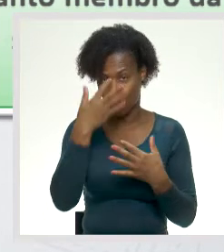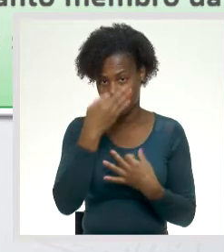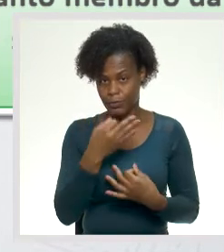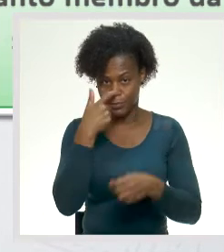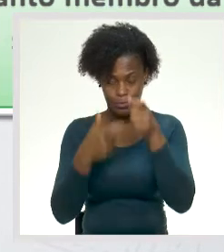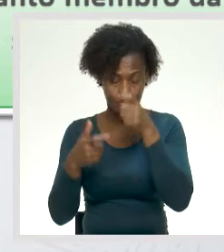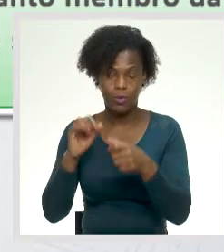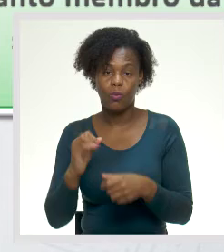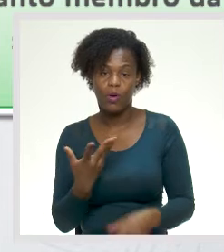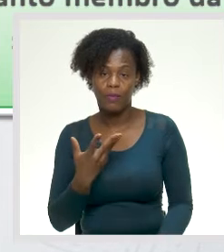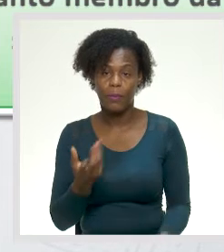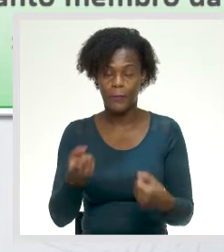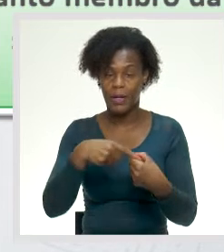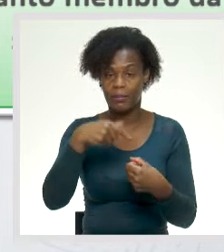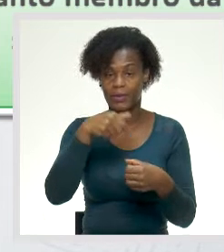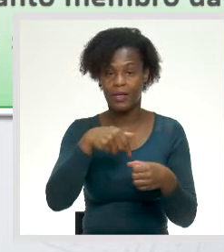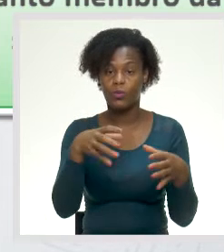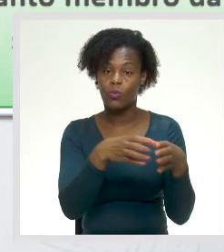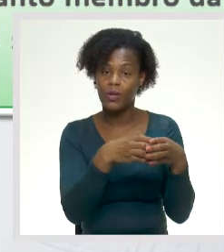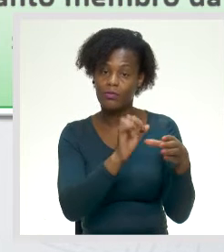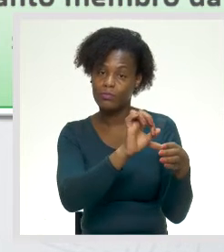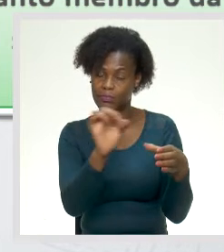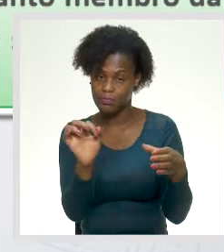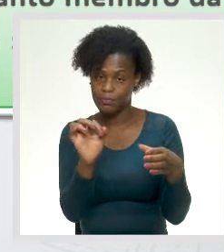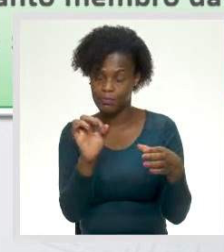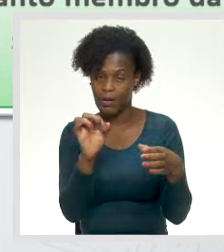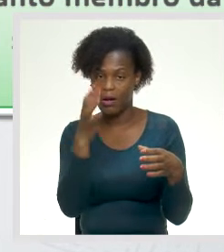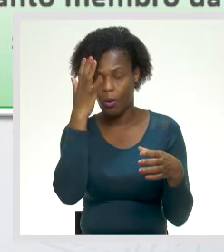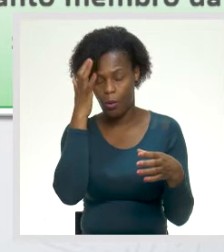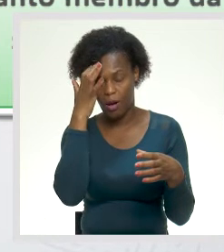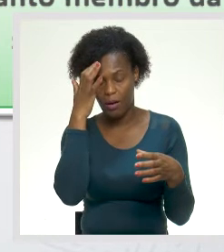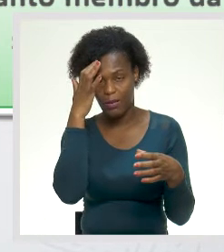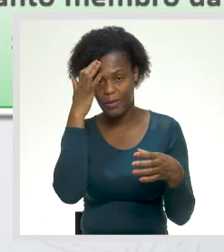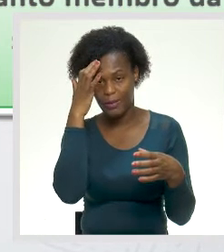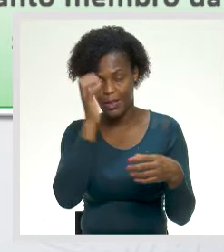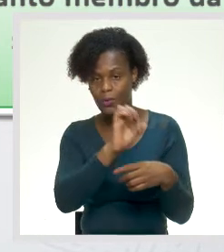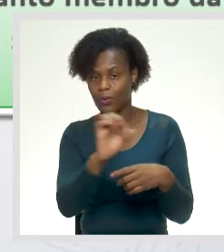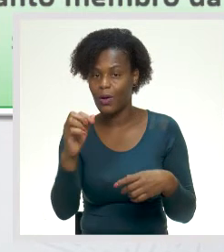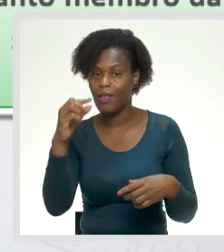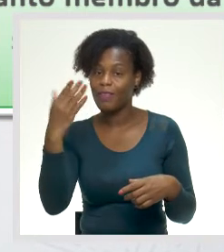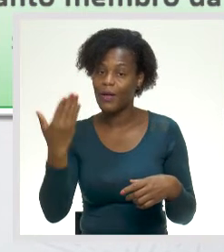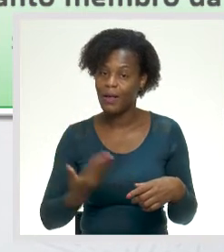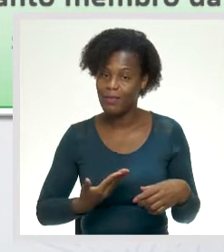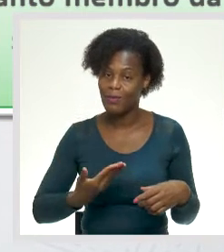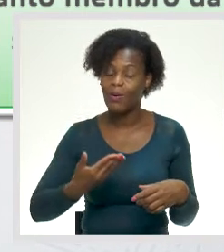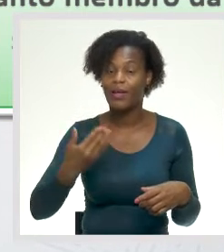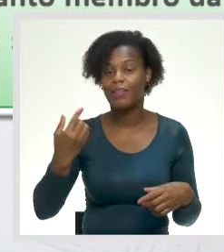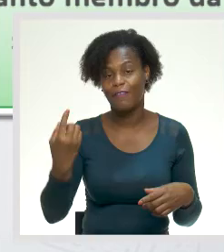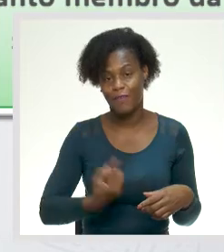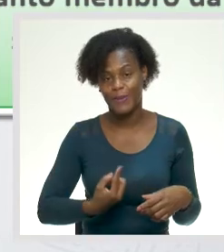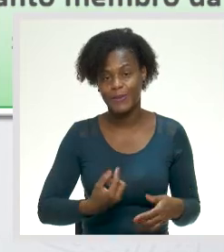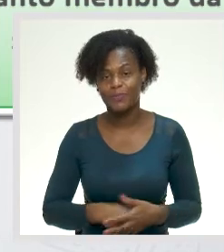do cidadão enquanto membro da sua comunidade, consciente dos seus direitos